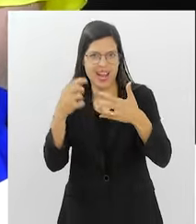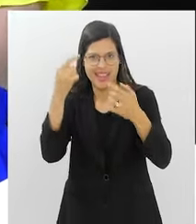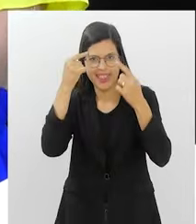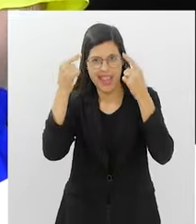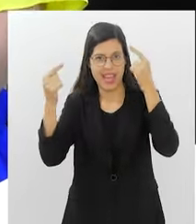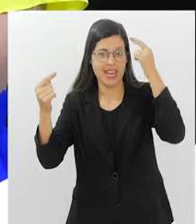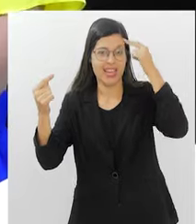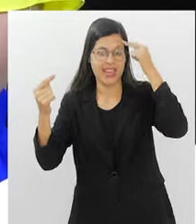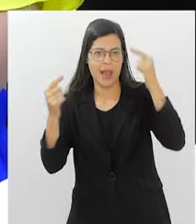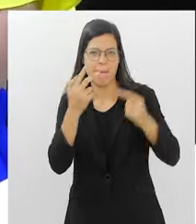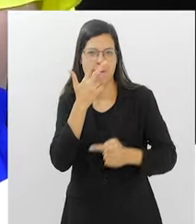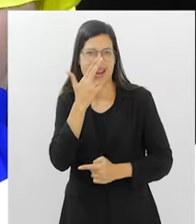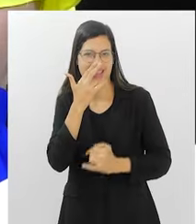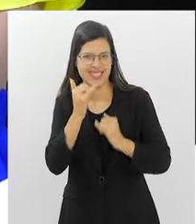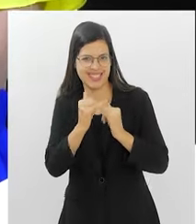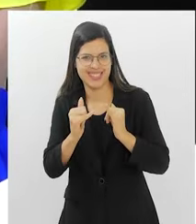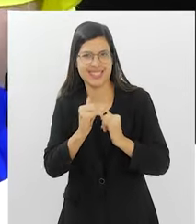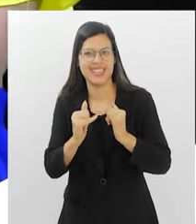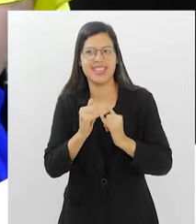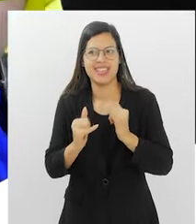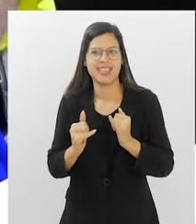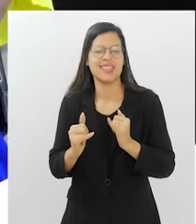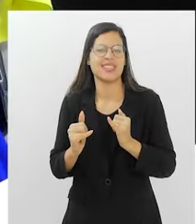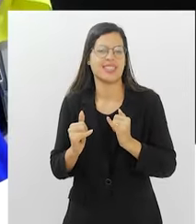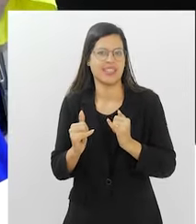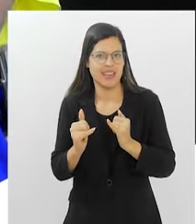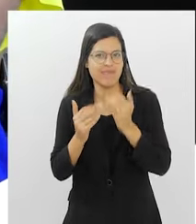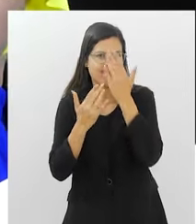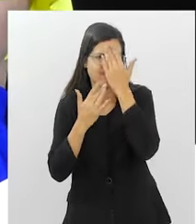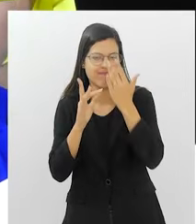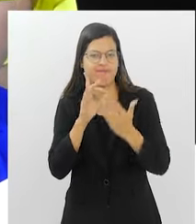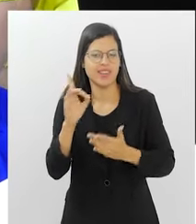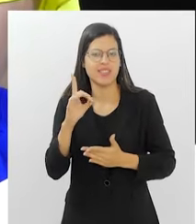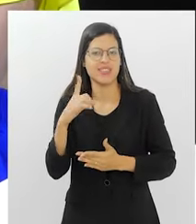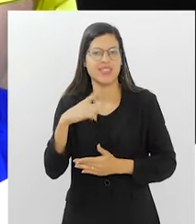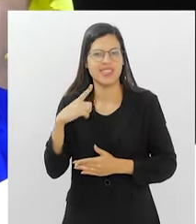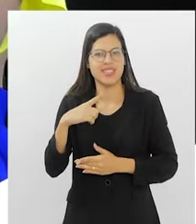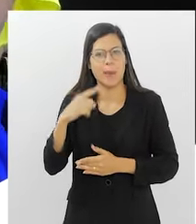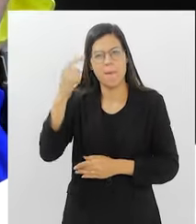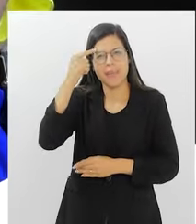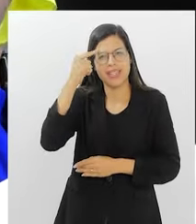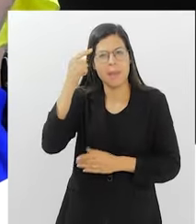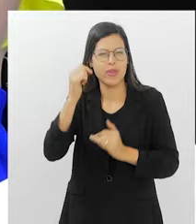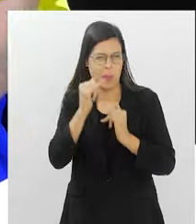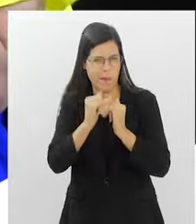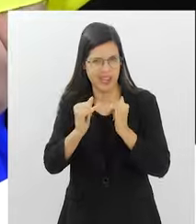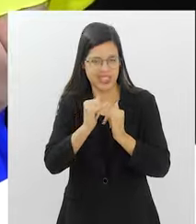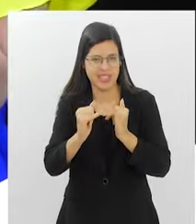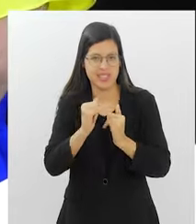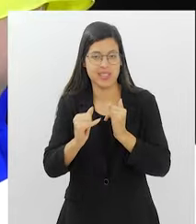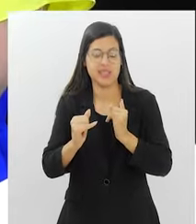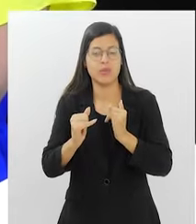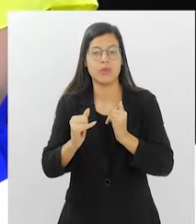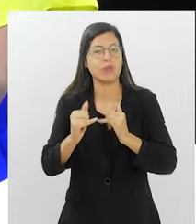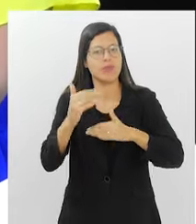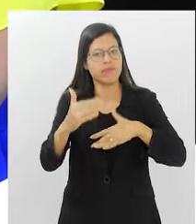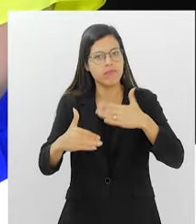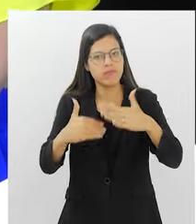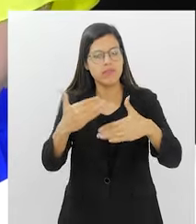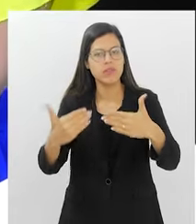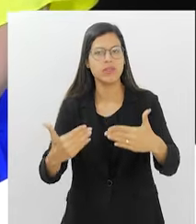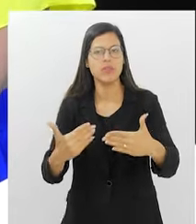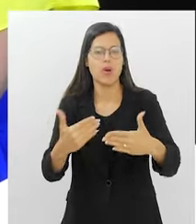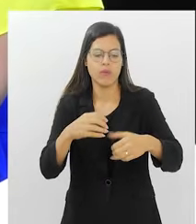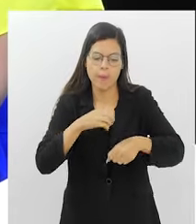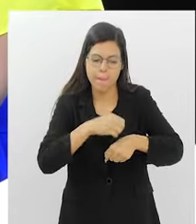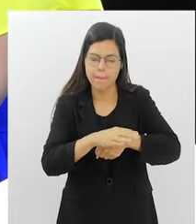ideias muito parecidas tem acontecido em tudo né Graças a Deus a gente tem uma linha de pensamento muito parecida e a gente desenvolve passa o